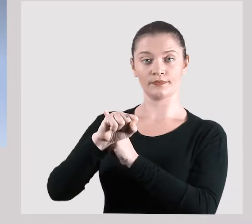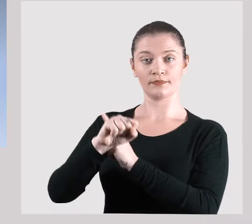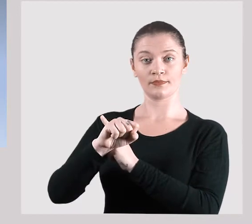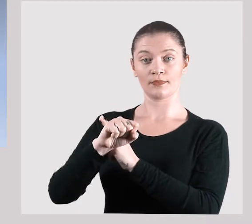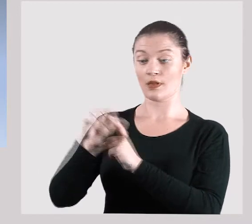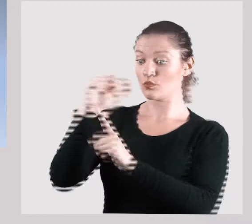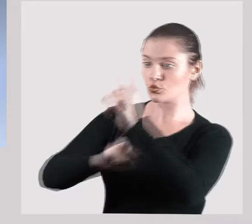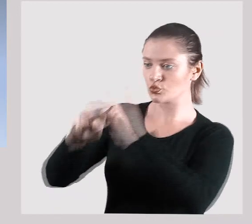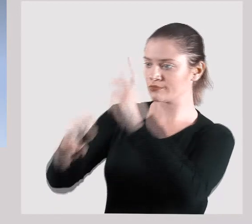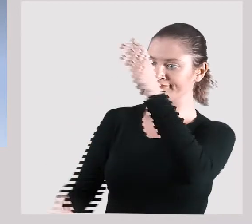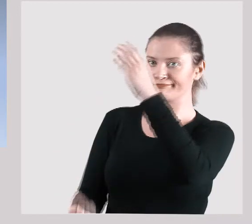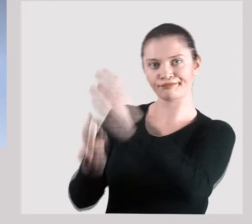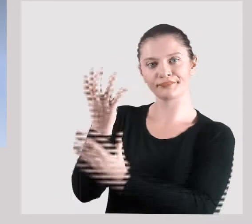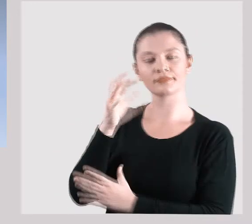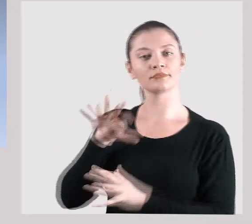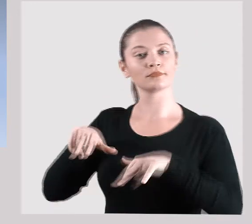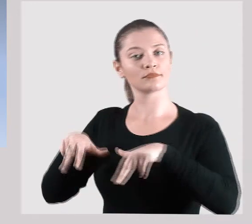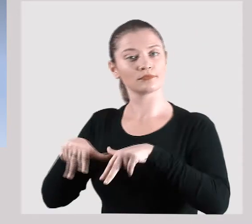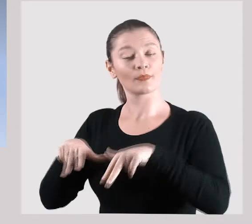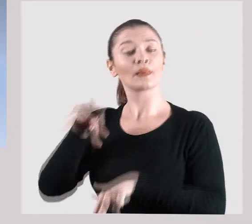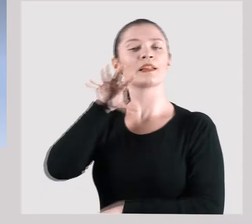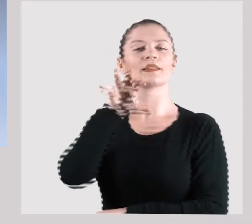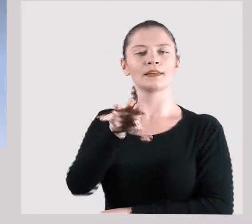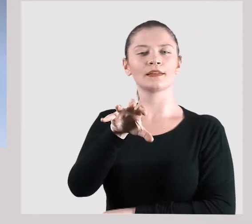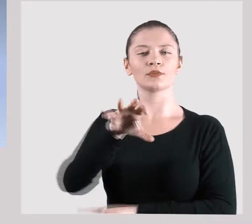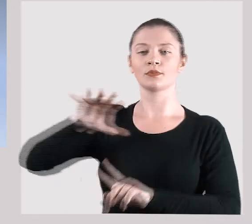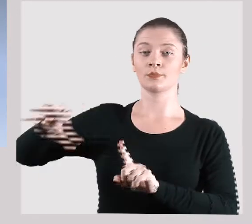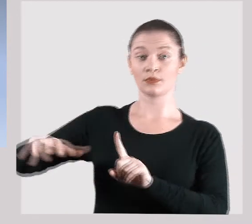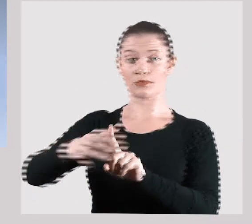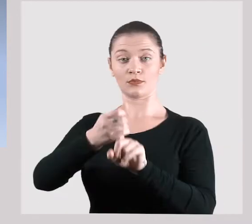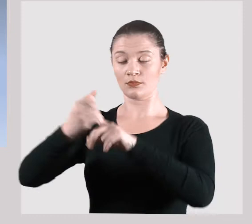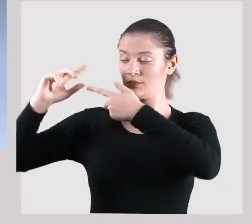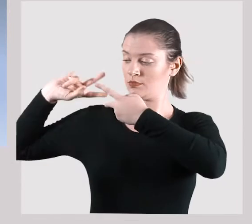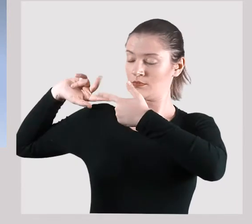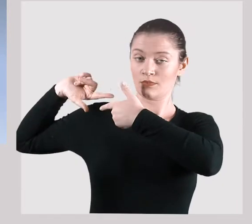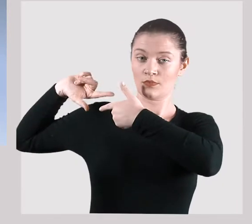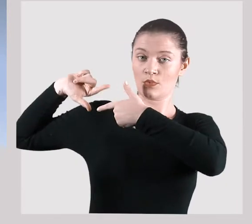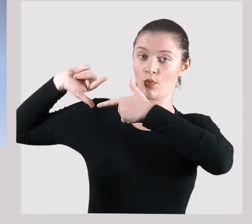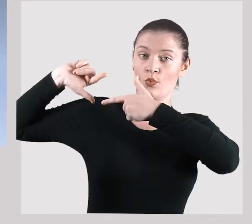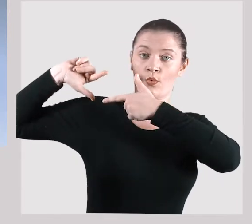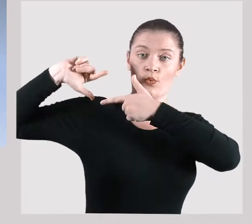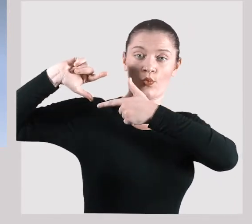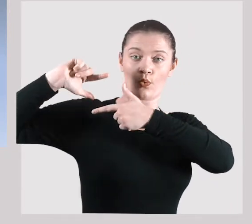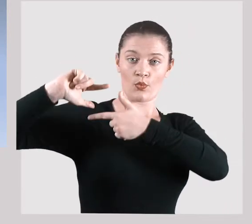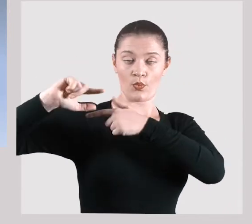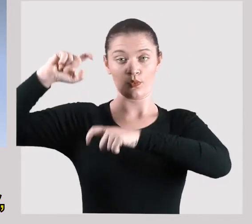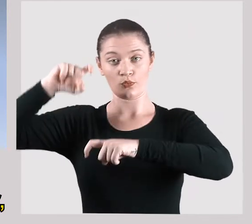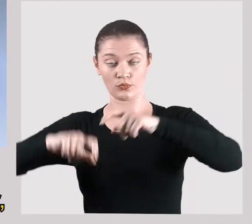né, que isso serve para perpetuar a dominação tradicional sobre a sexualidade e o